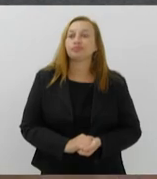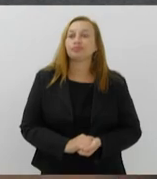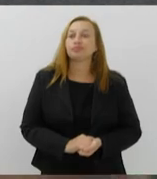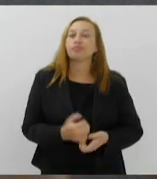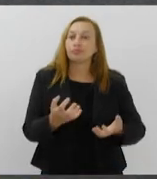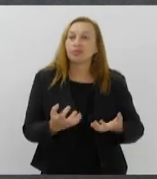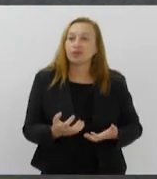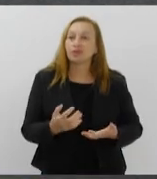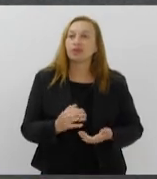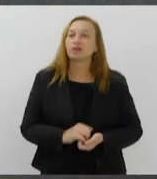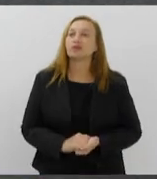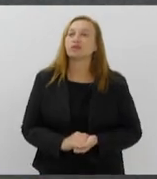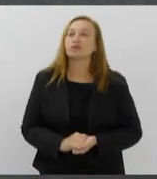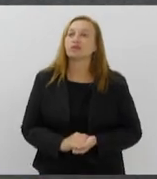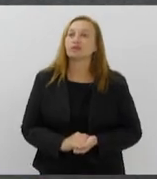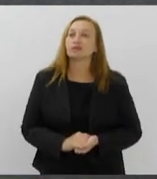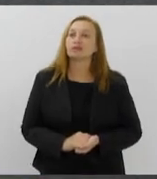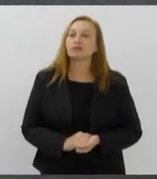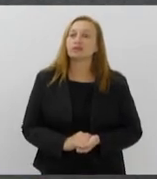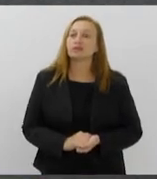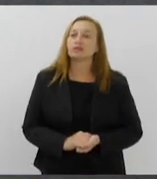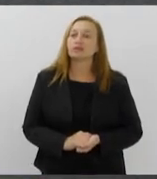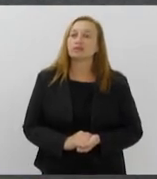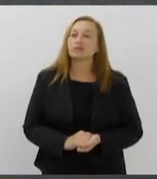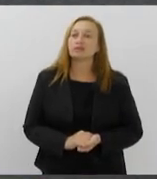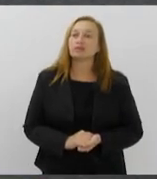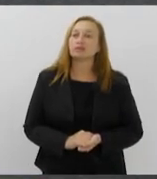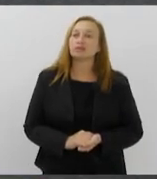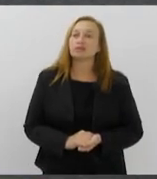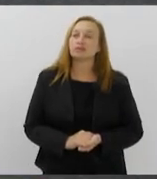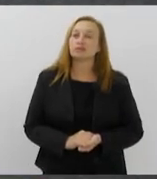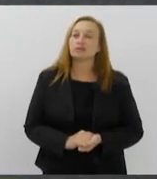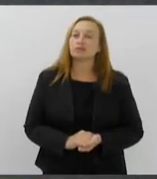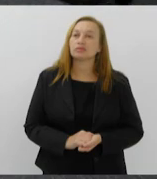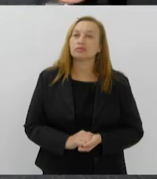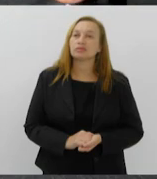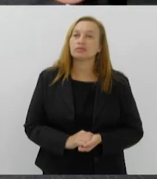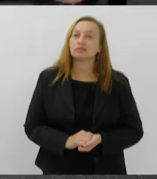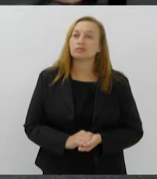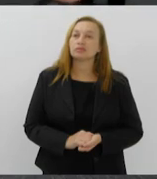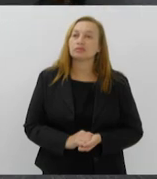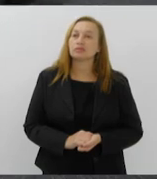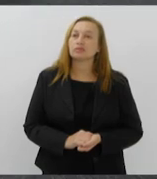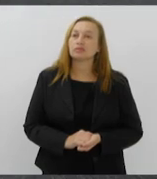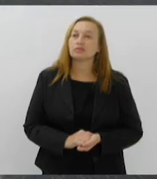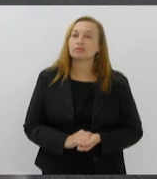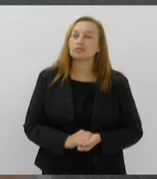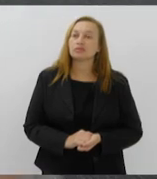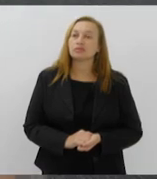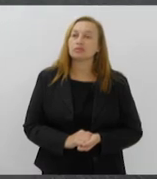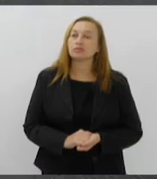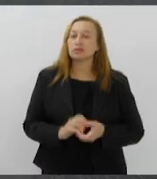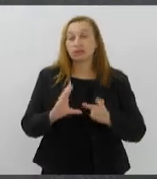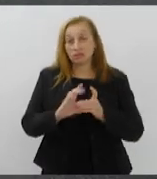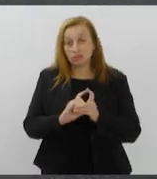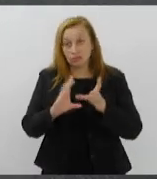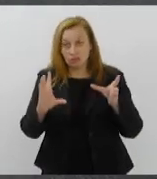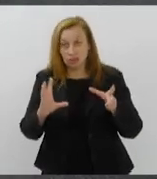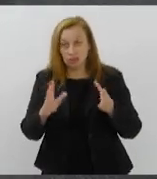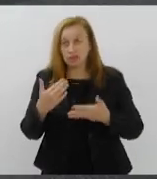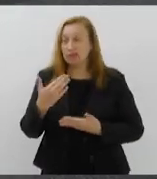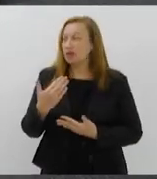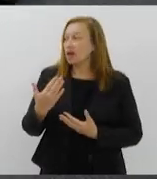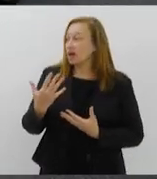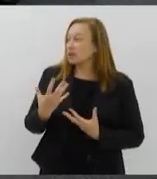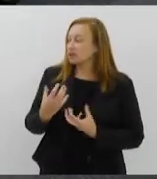Quero fazer valer, sim, realçar o seu espírito democrático de atender um